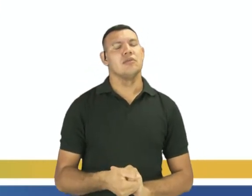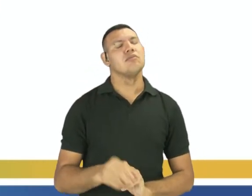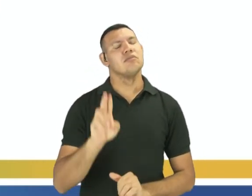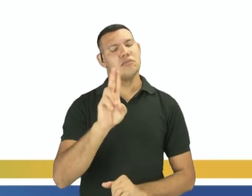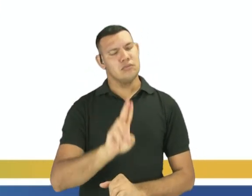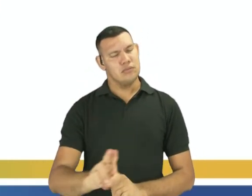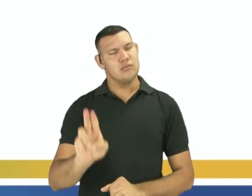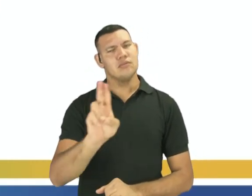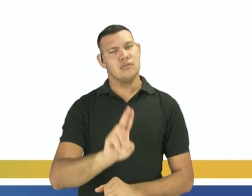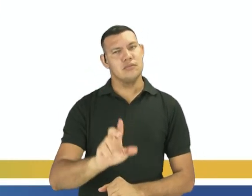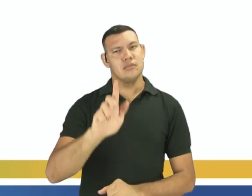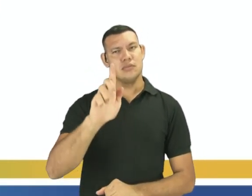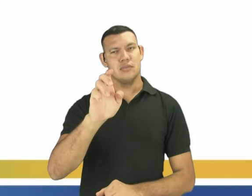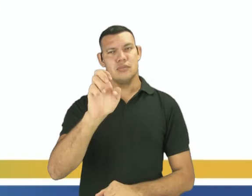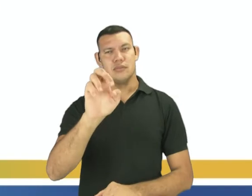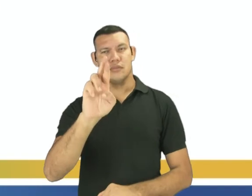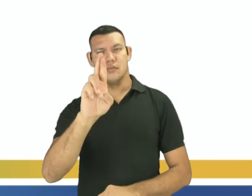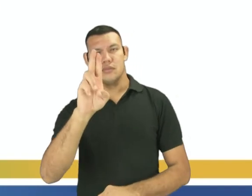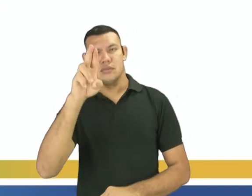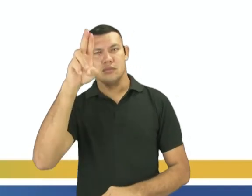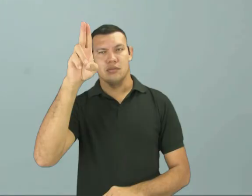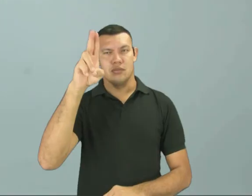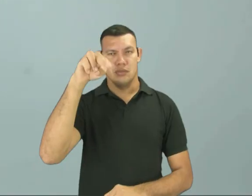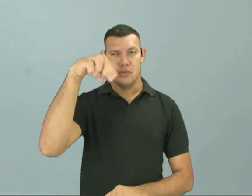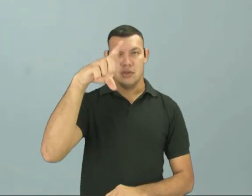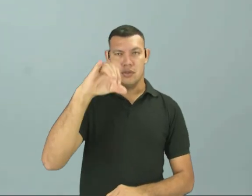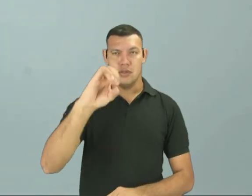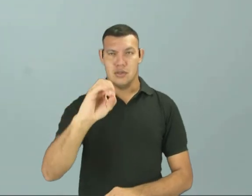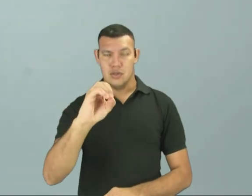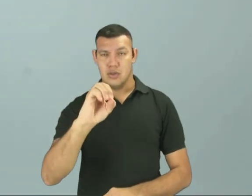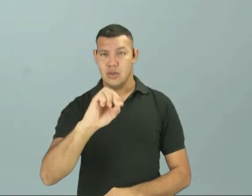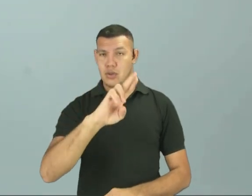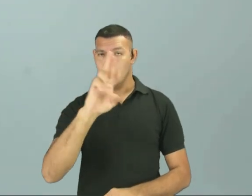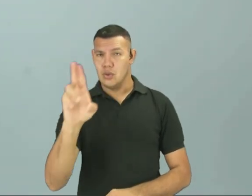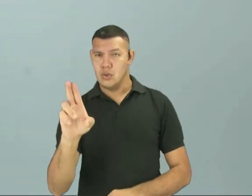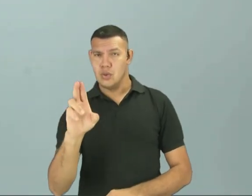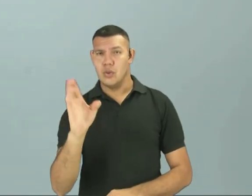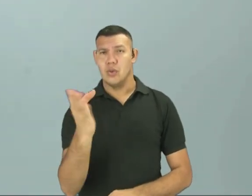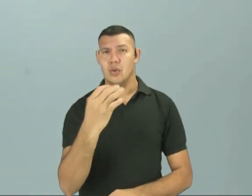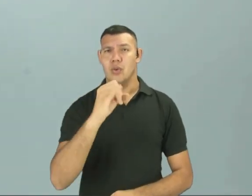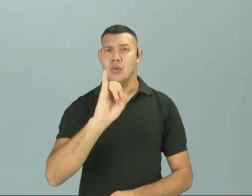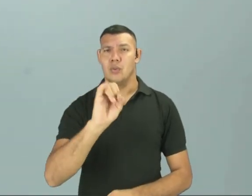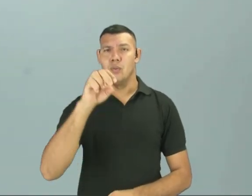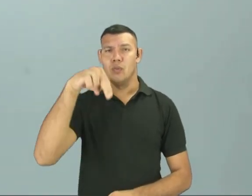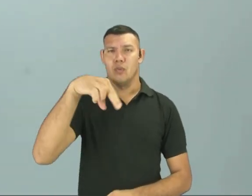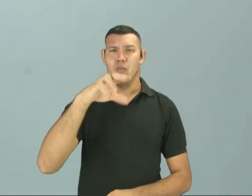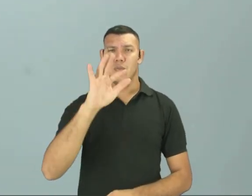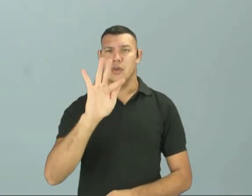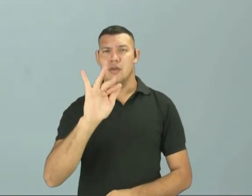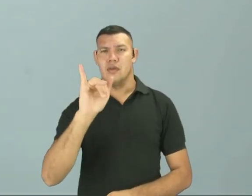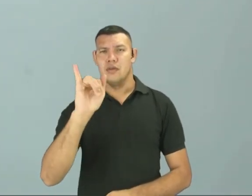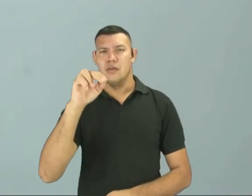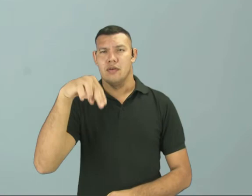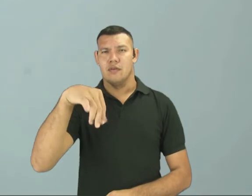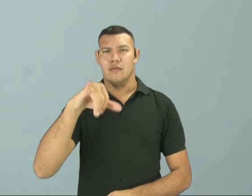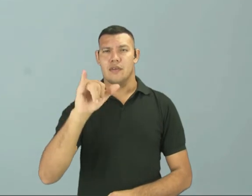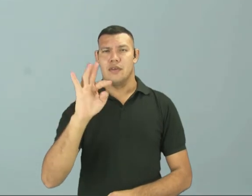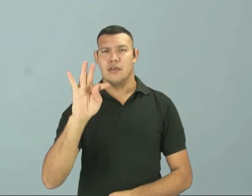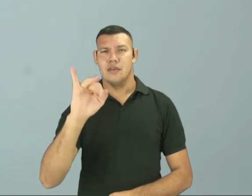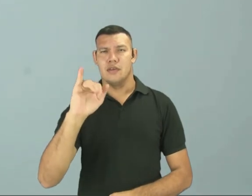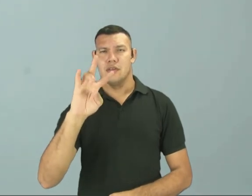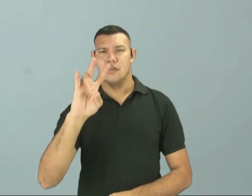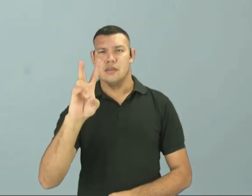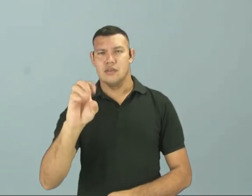gerúndio, o verbo depois dele pode ser gerúndio, ou pode ser infinitivo. Tanto faz, um dos dois, ou gerúndio ou infinitivo. Vai depender do